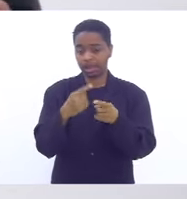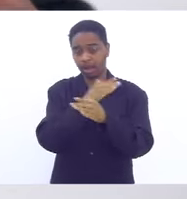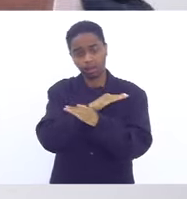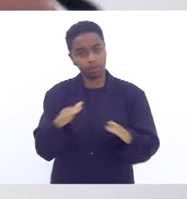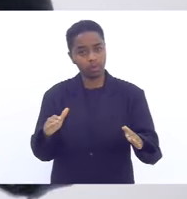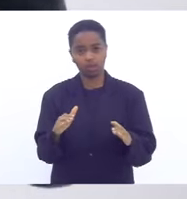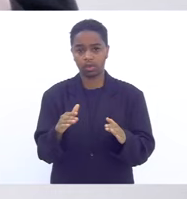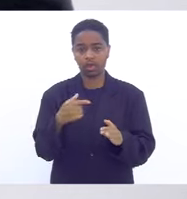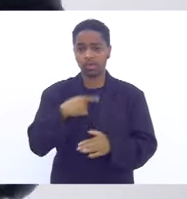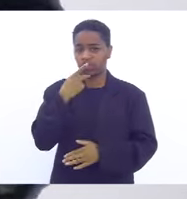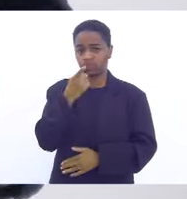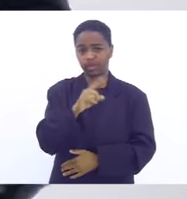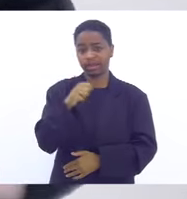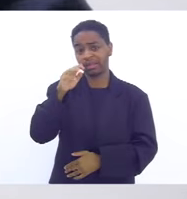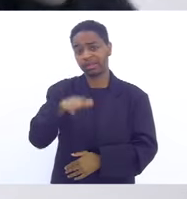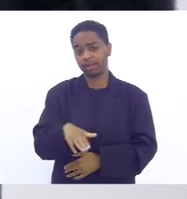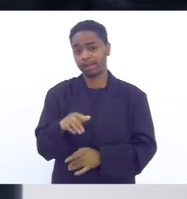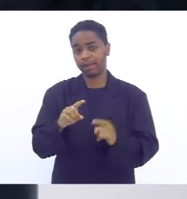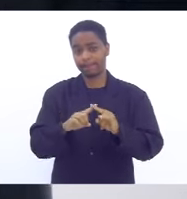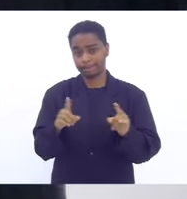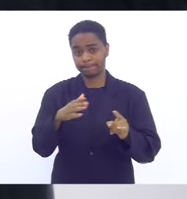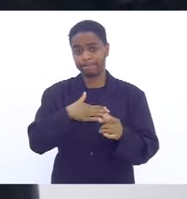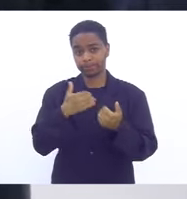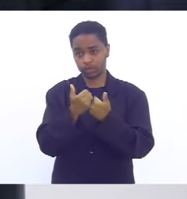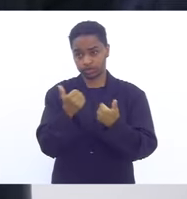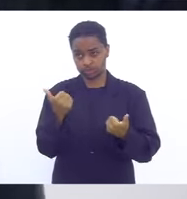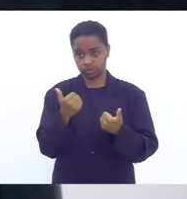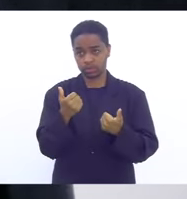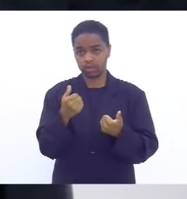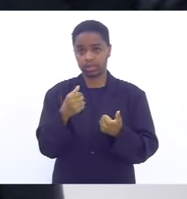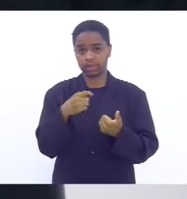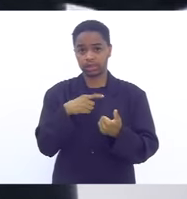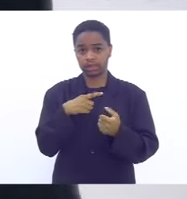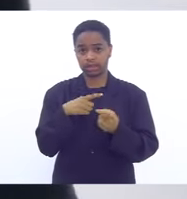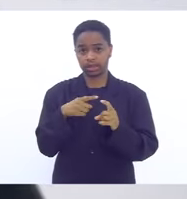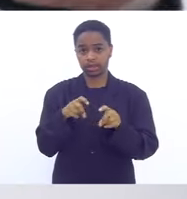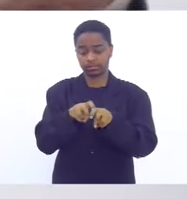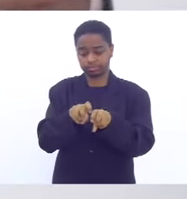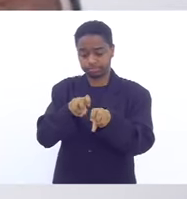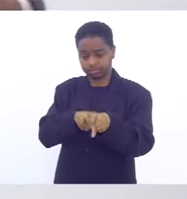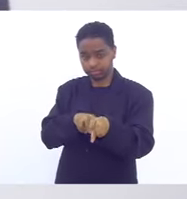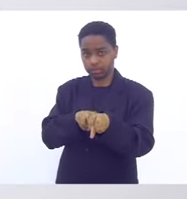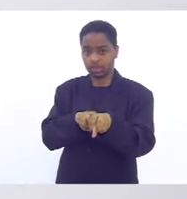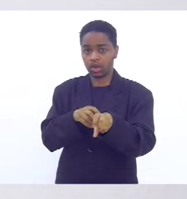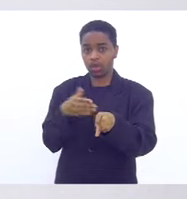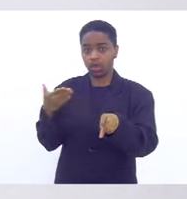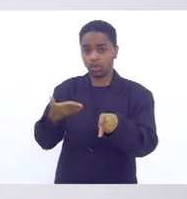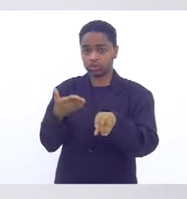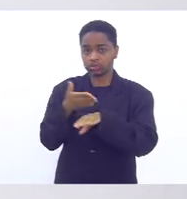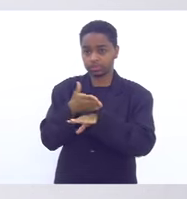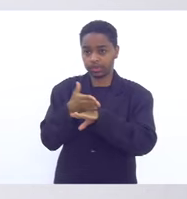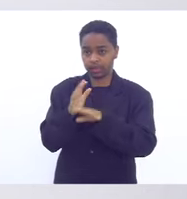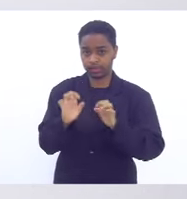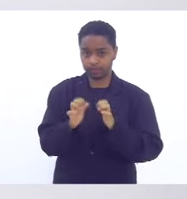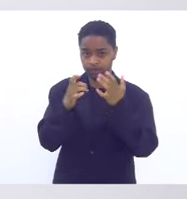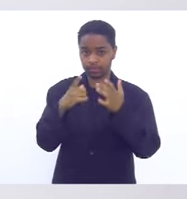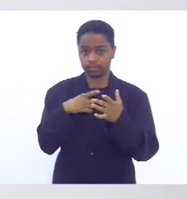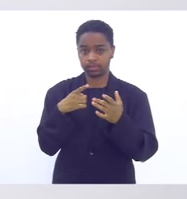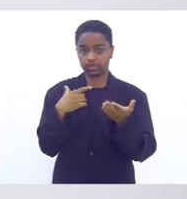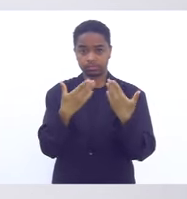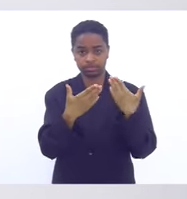contar quem foi, porque é um assessor meu, mas estava atrás de uma pessoa da Enel participando do nosso evento hoje. Ele estava trocando